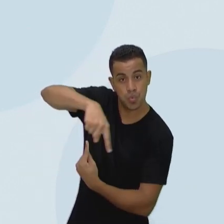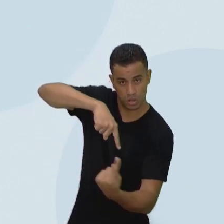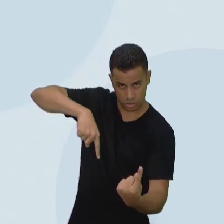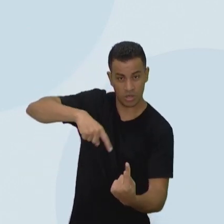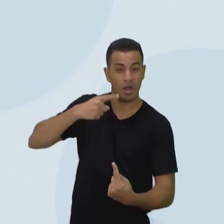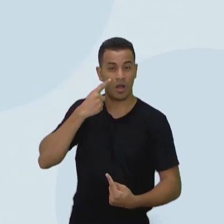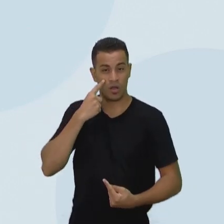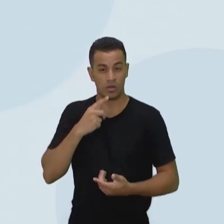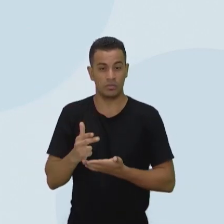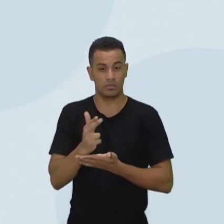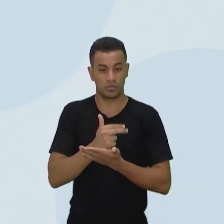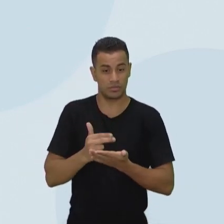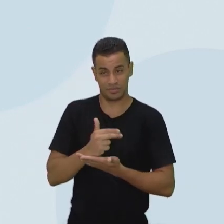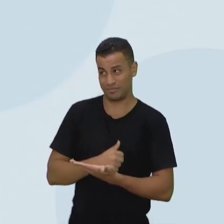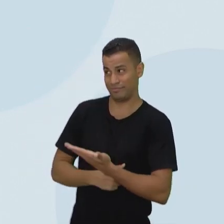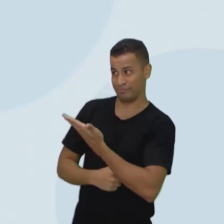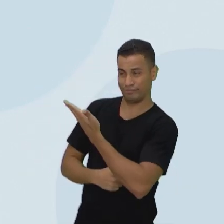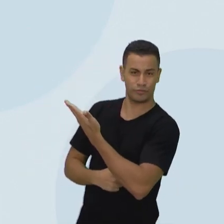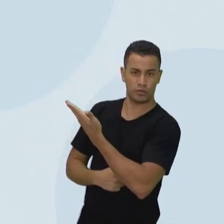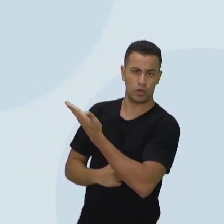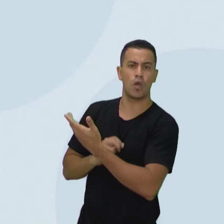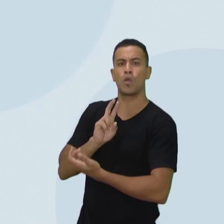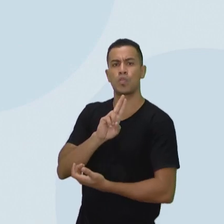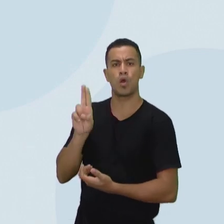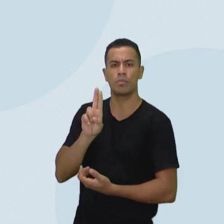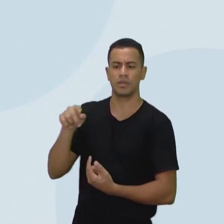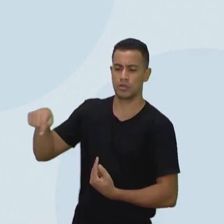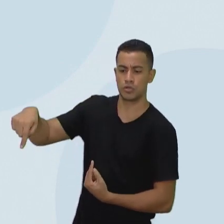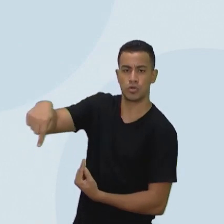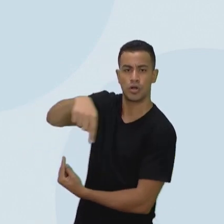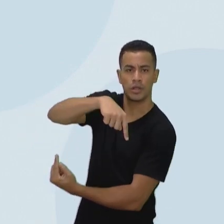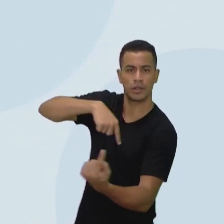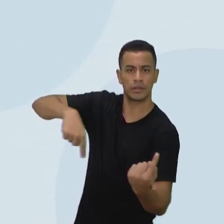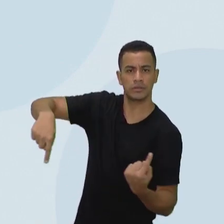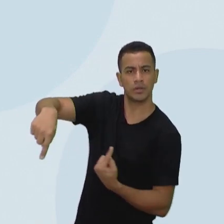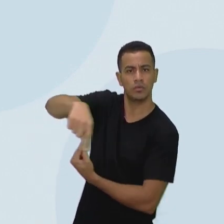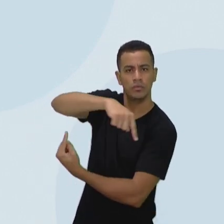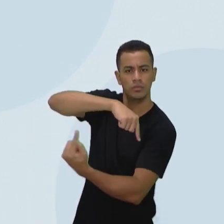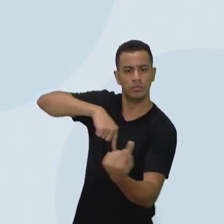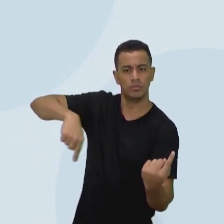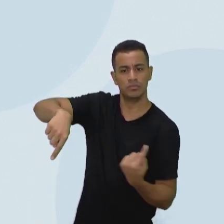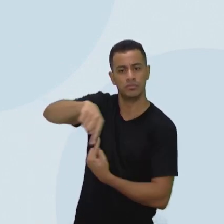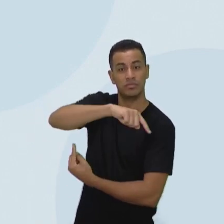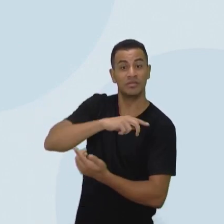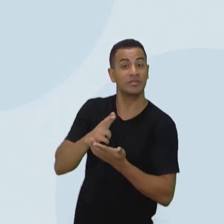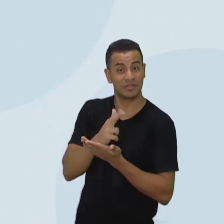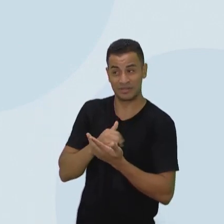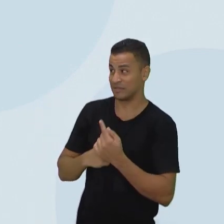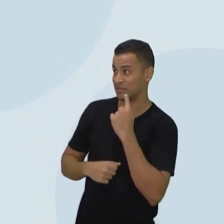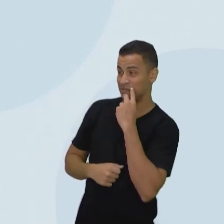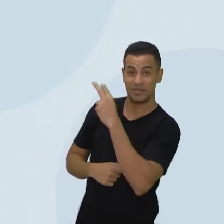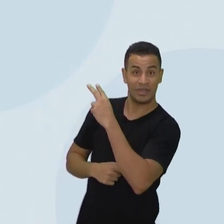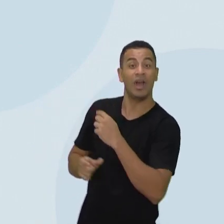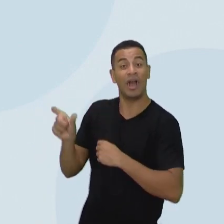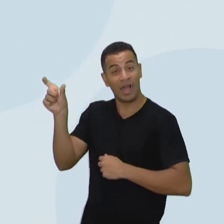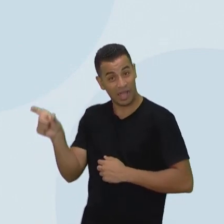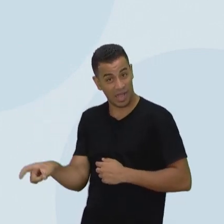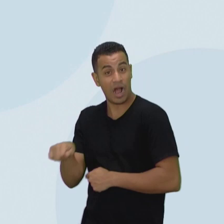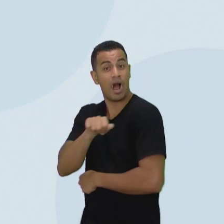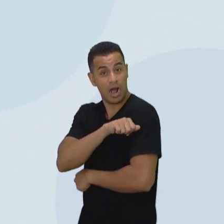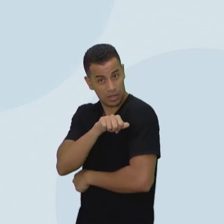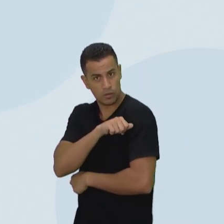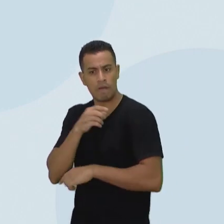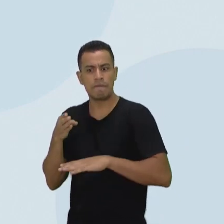só pelo nome, rotação por estações. E em cima desse desenho, você percebe que o estudante ele vai passar por várias,